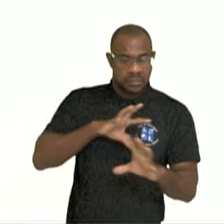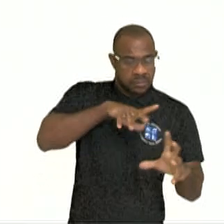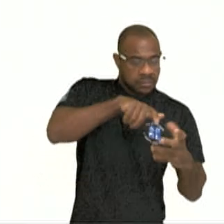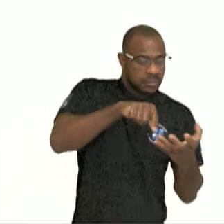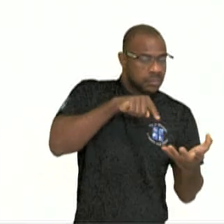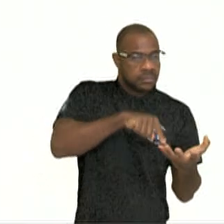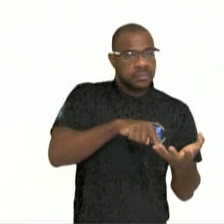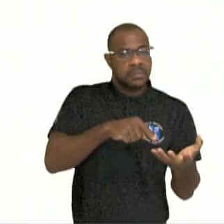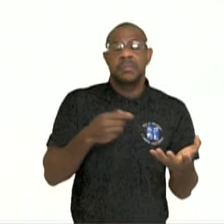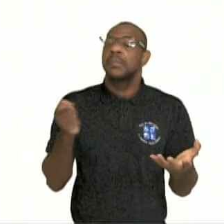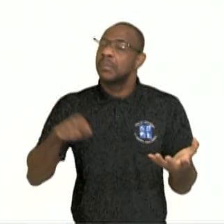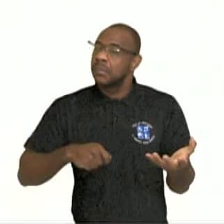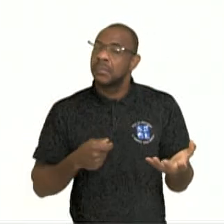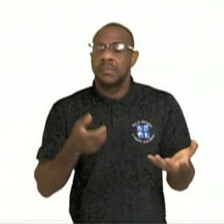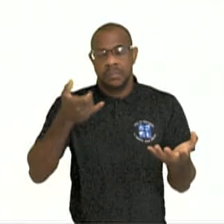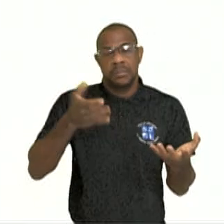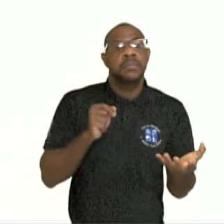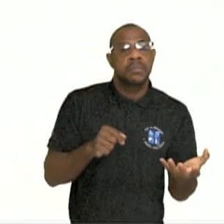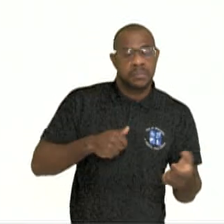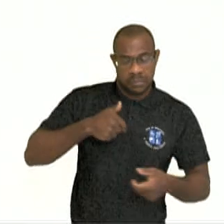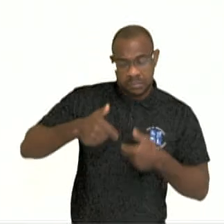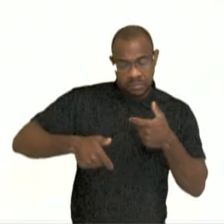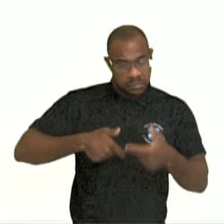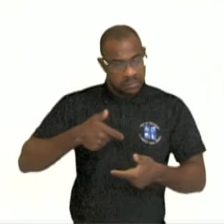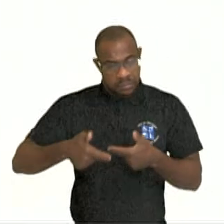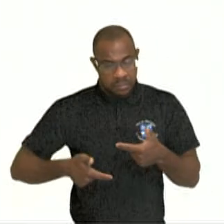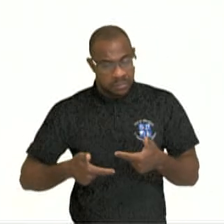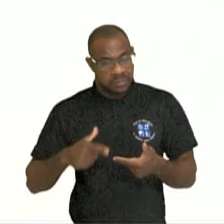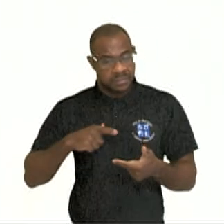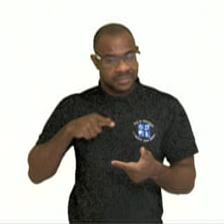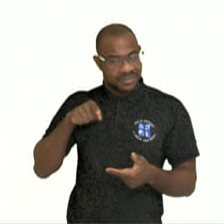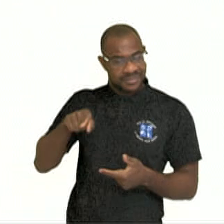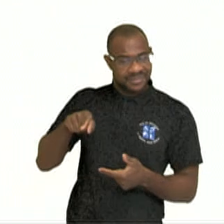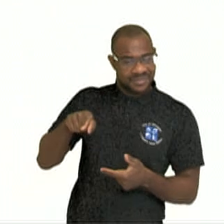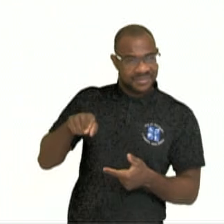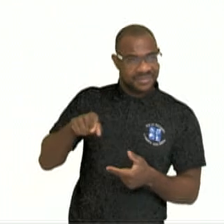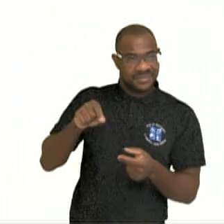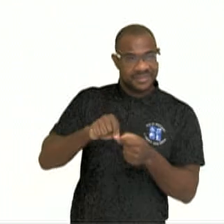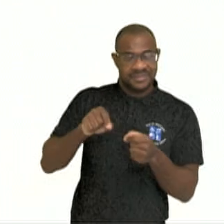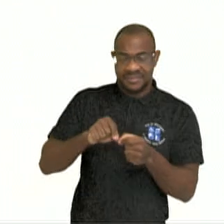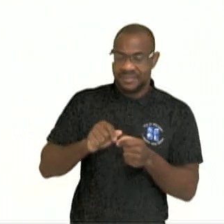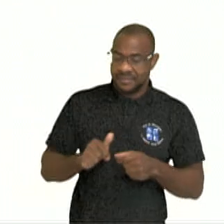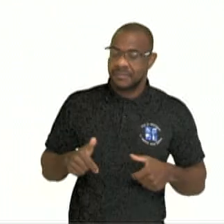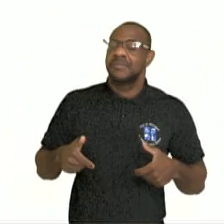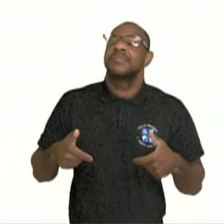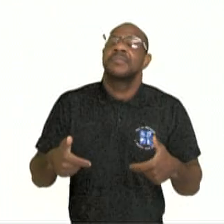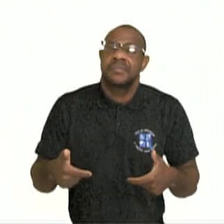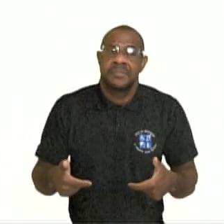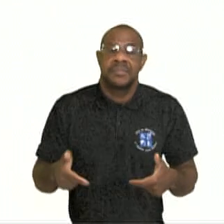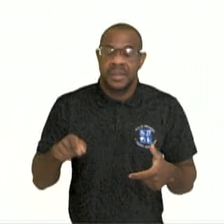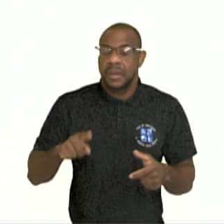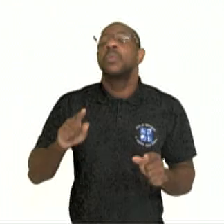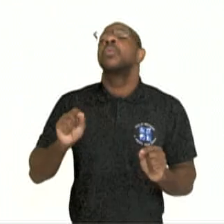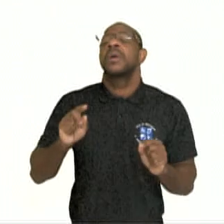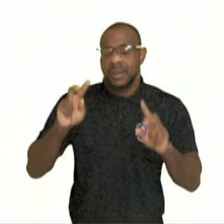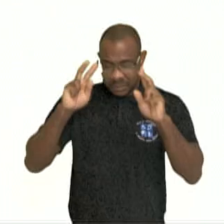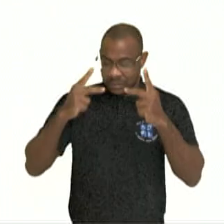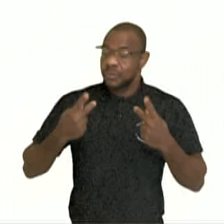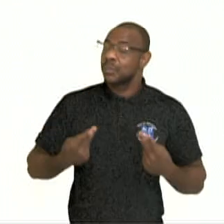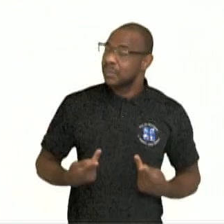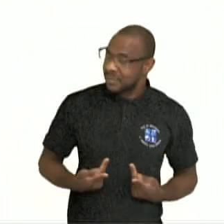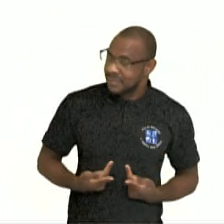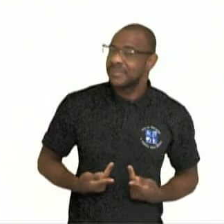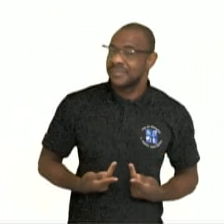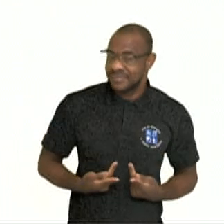planeta, então podemos dizer que os trabalhadores retratados que realizam essas ações são os seres humanos, os quais